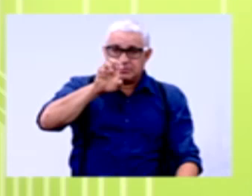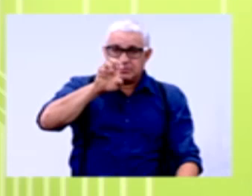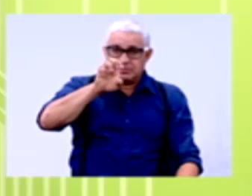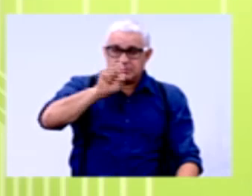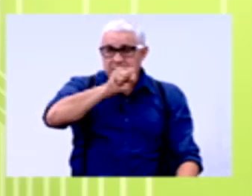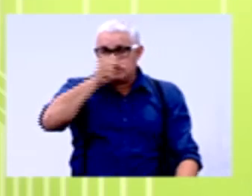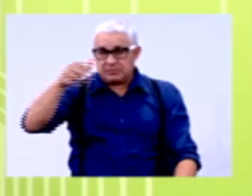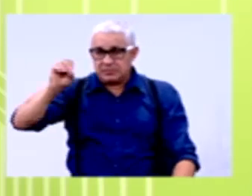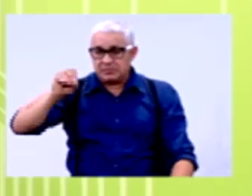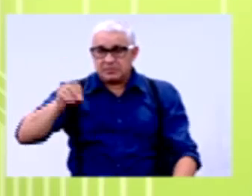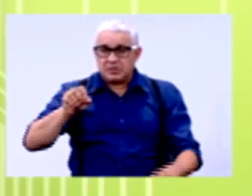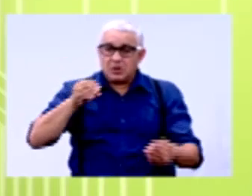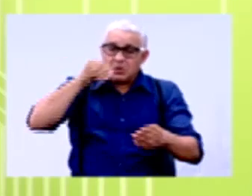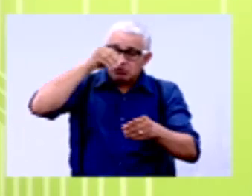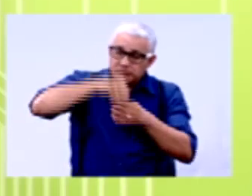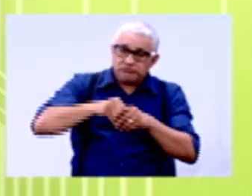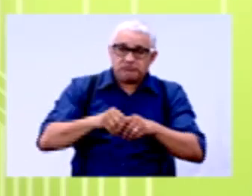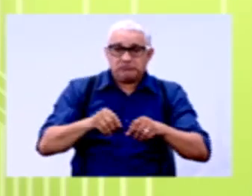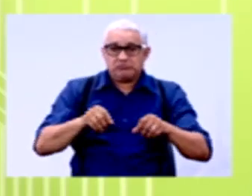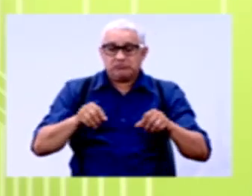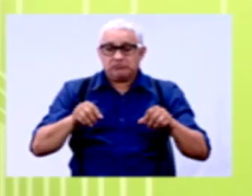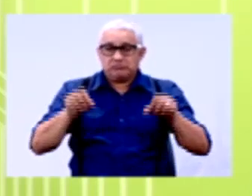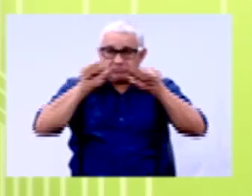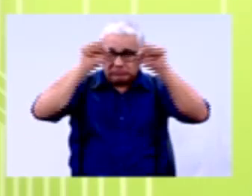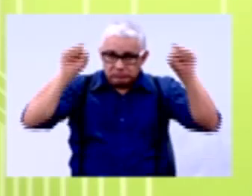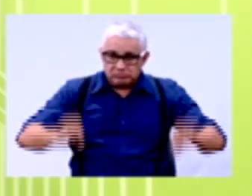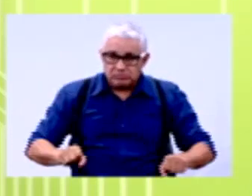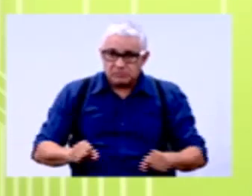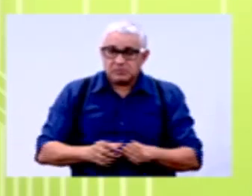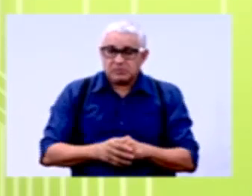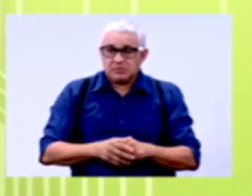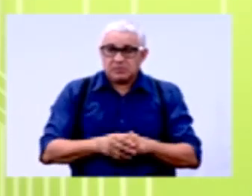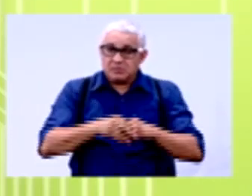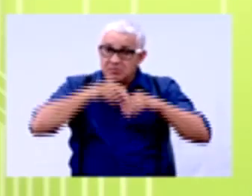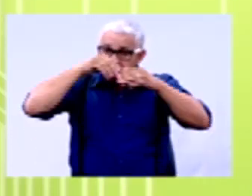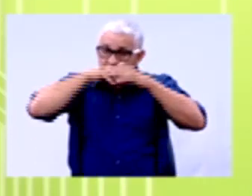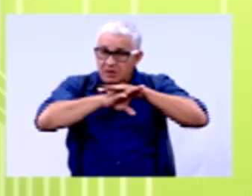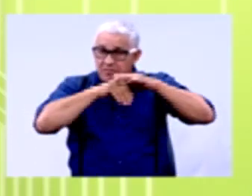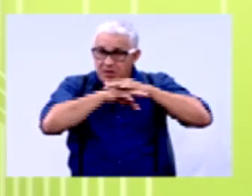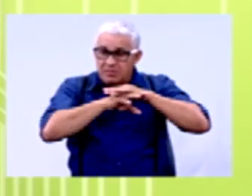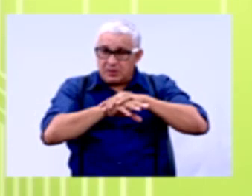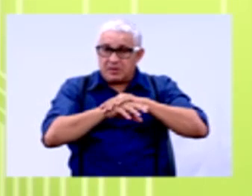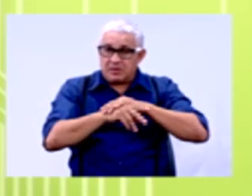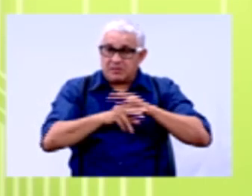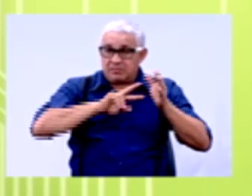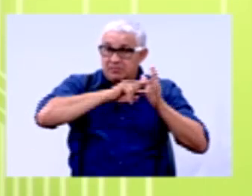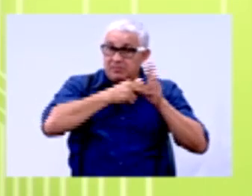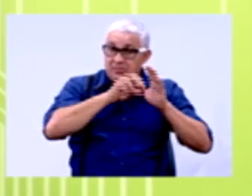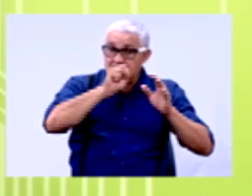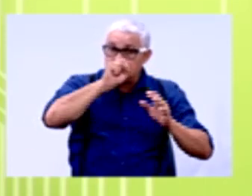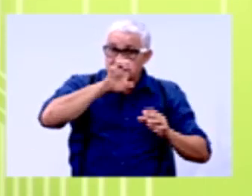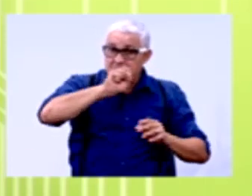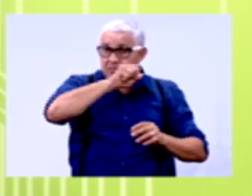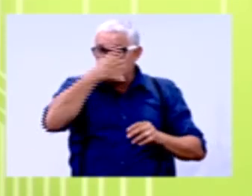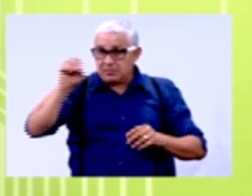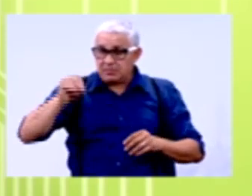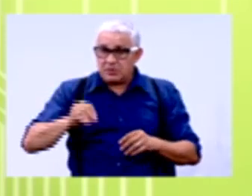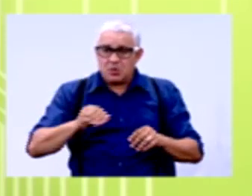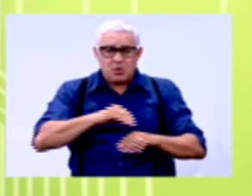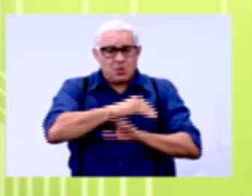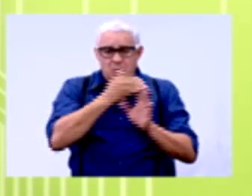informações armazenadas ali, elas vão ser armazenadas temporariamente. Quando a gente fala de sessão, quer dizer que